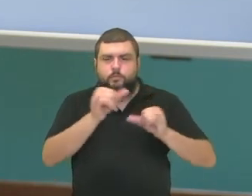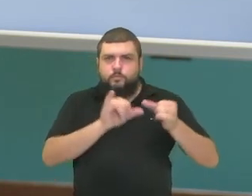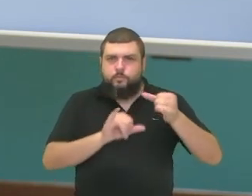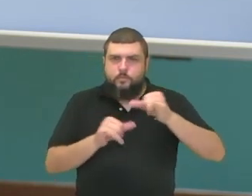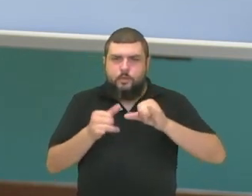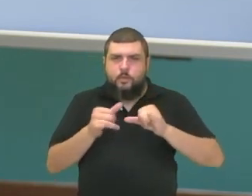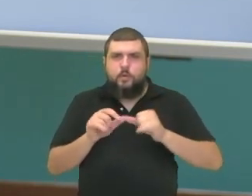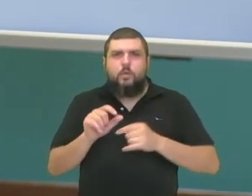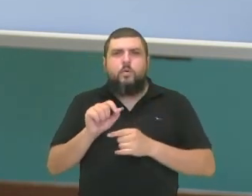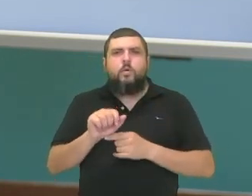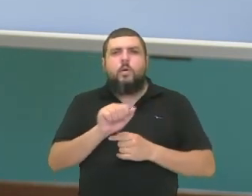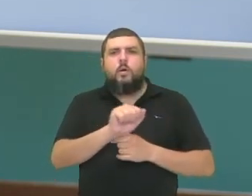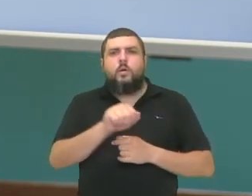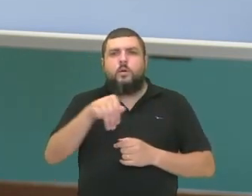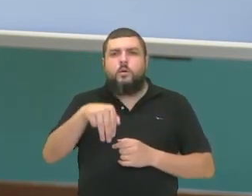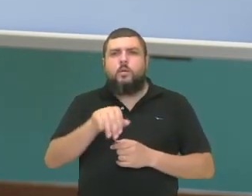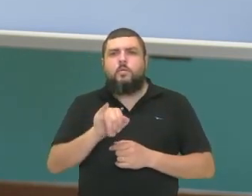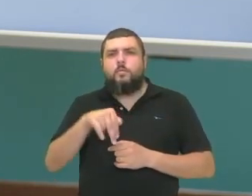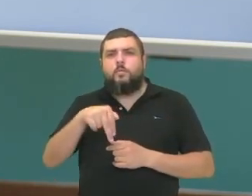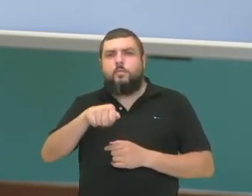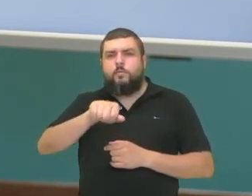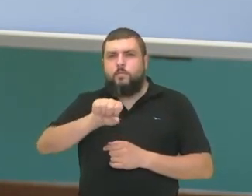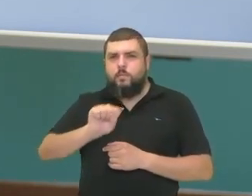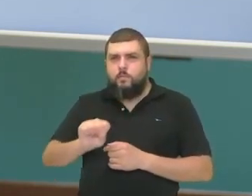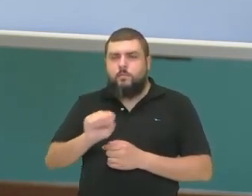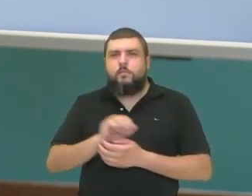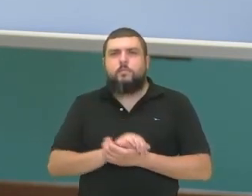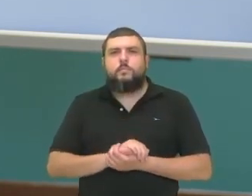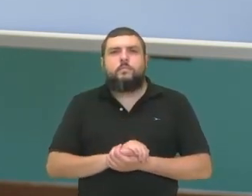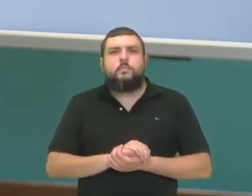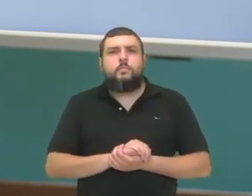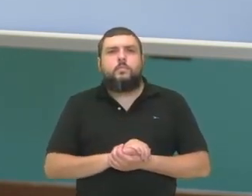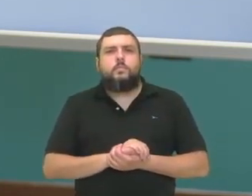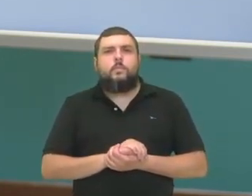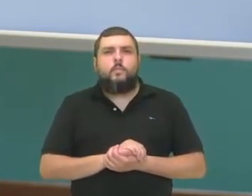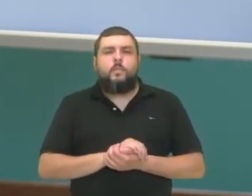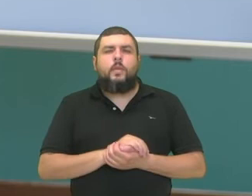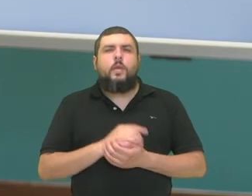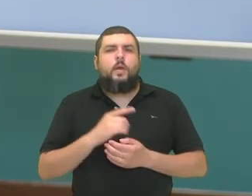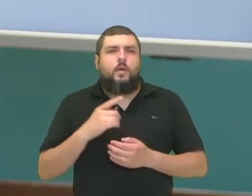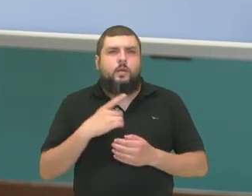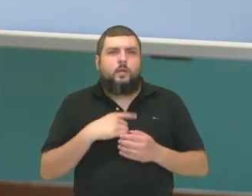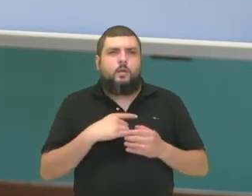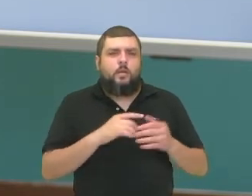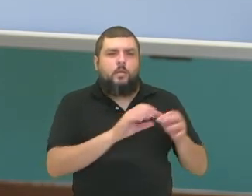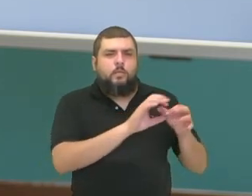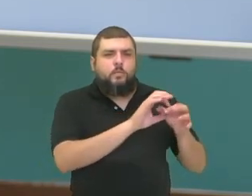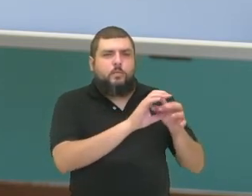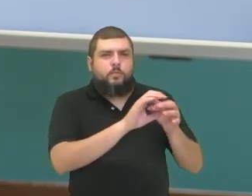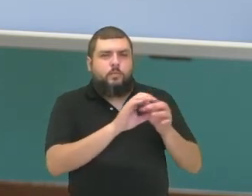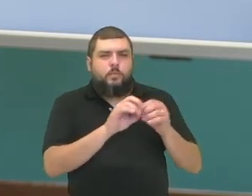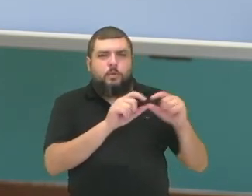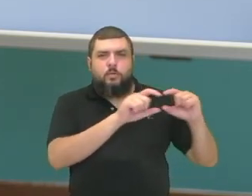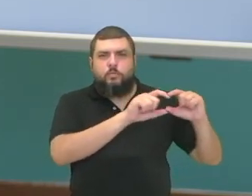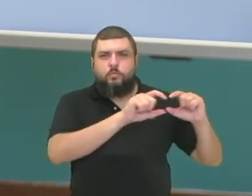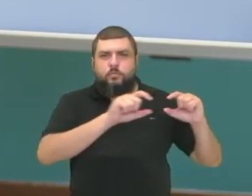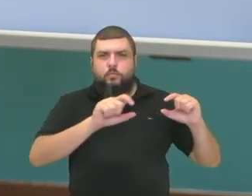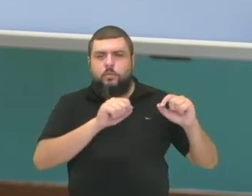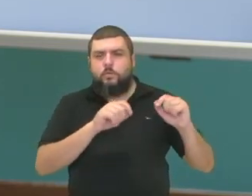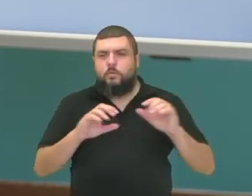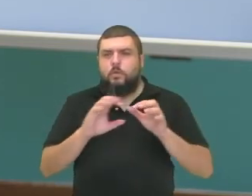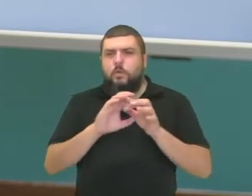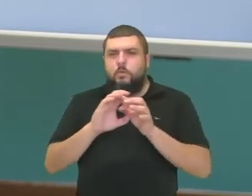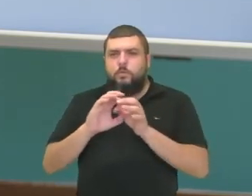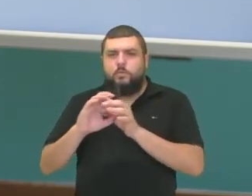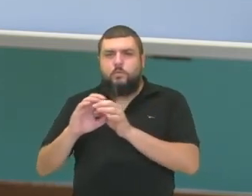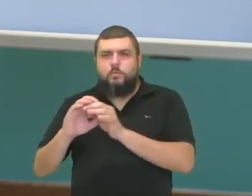são aminas, tá? E aqui nós temos uma cadeia aberta, normal, saturada e heterogênea. Aqui